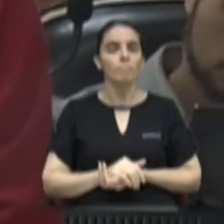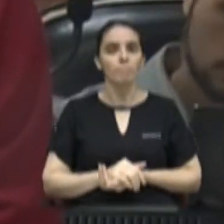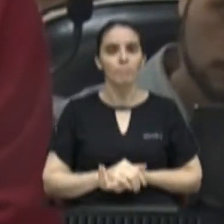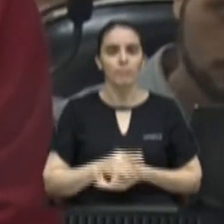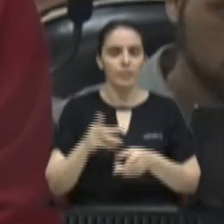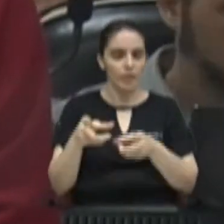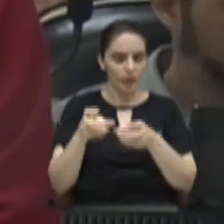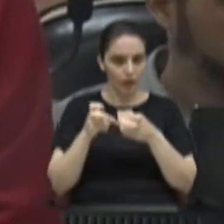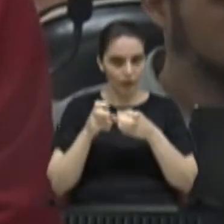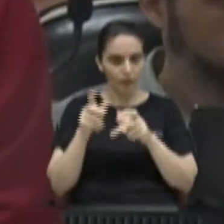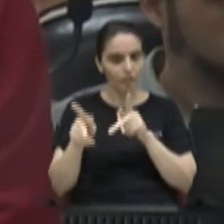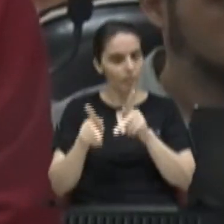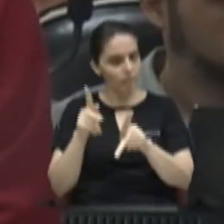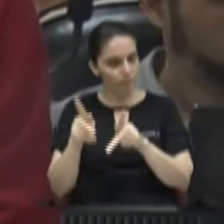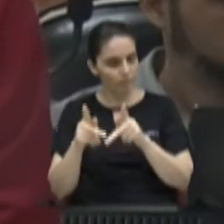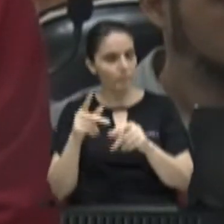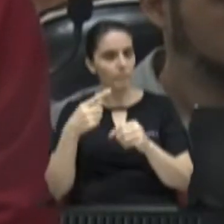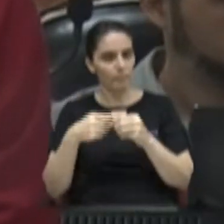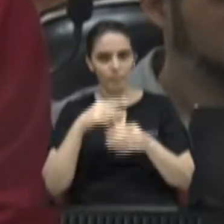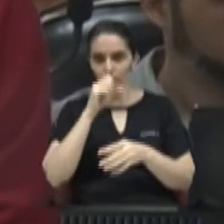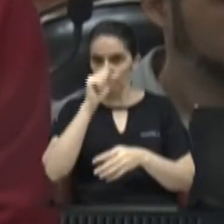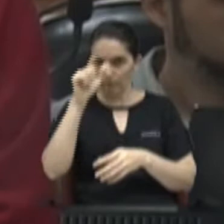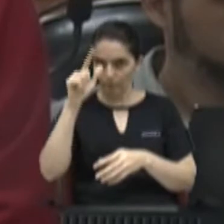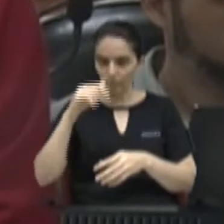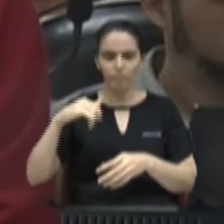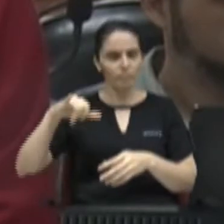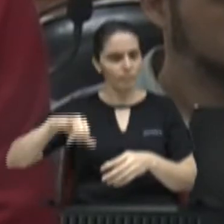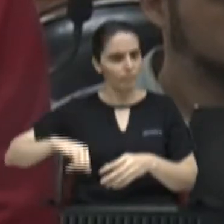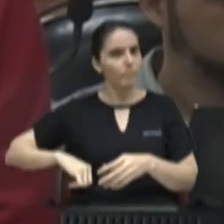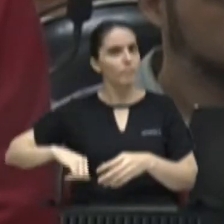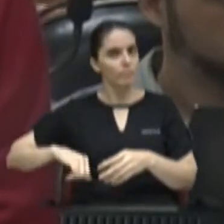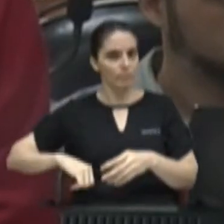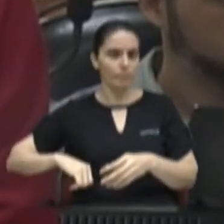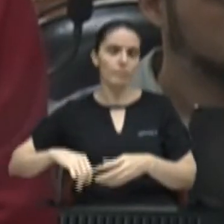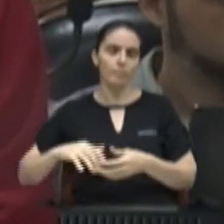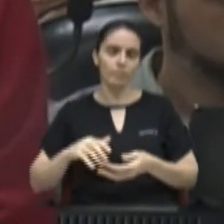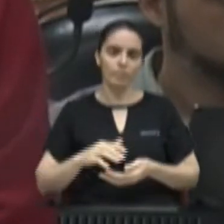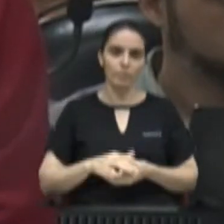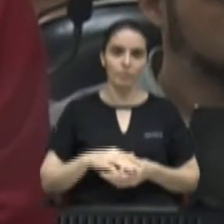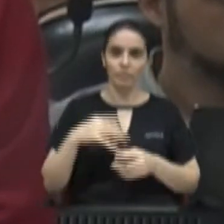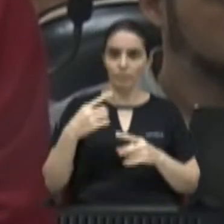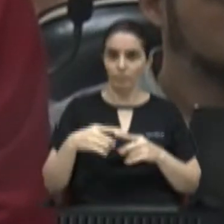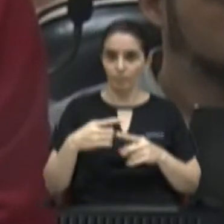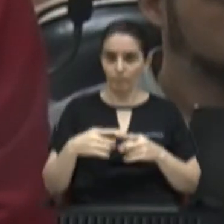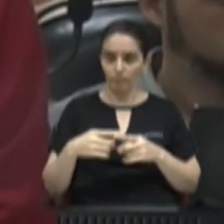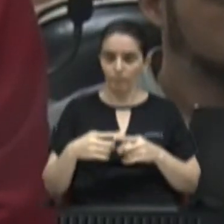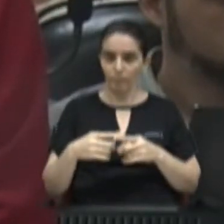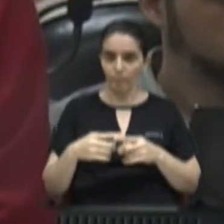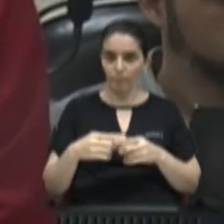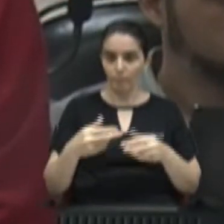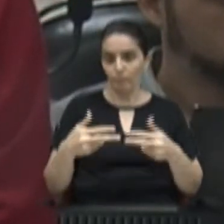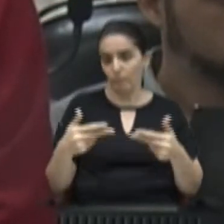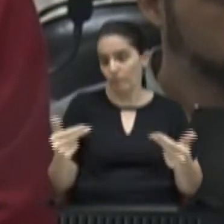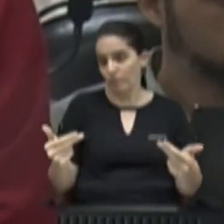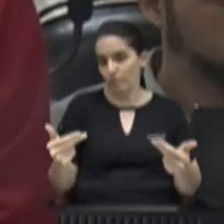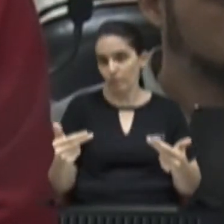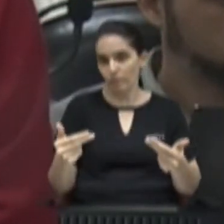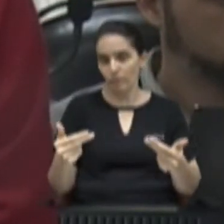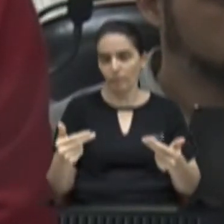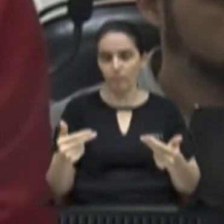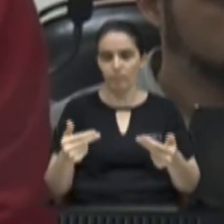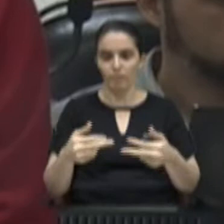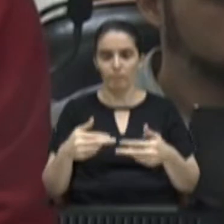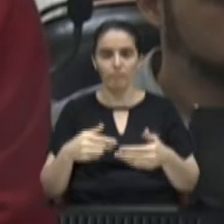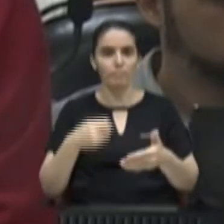para o povo de Limeira, que tanto sofre nos dias de hoje, com altas tarifas embutidas